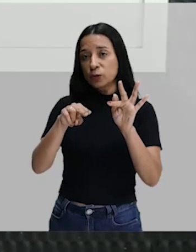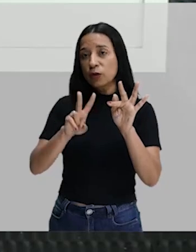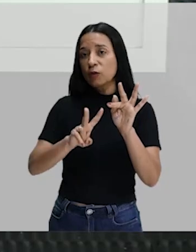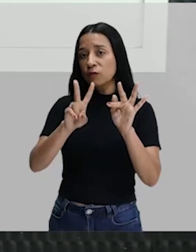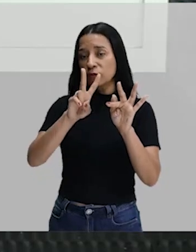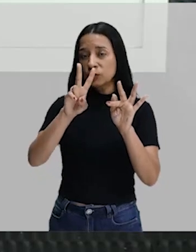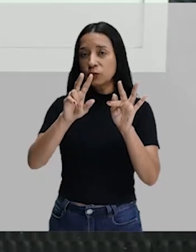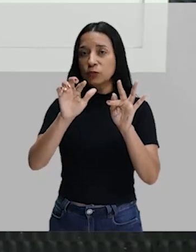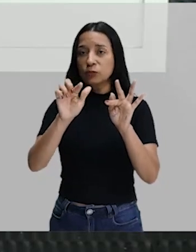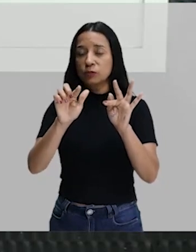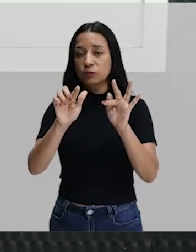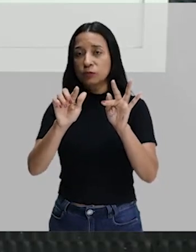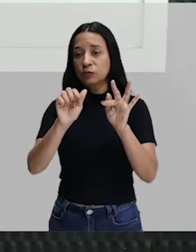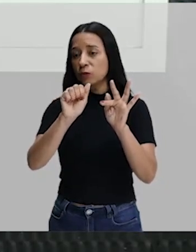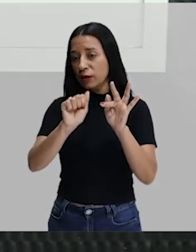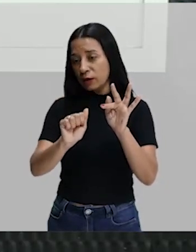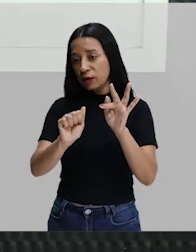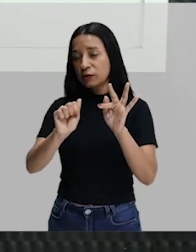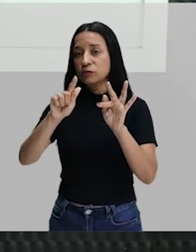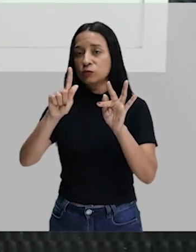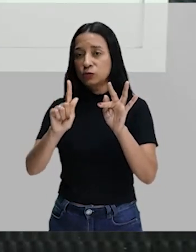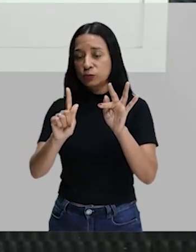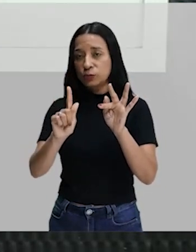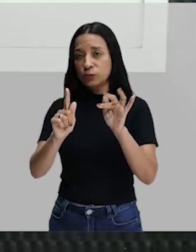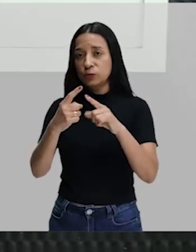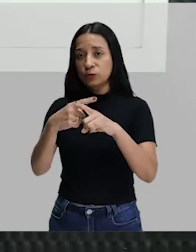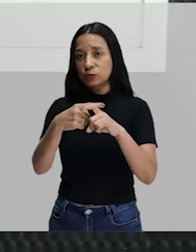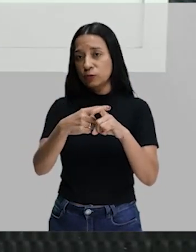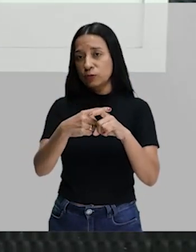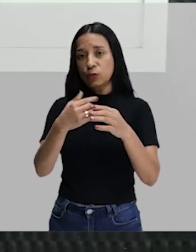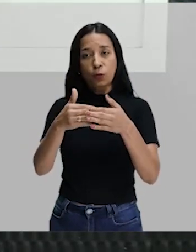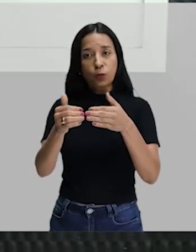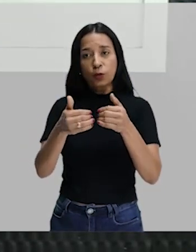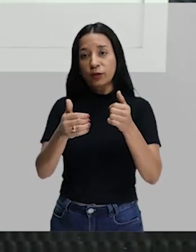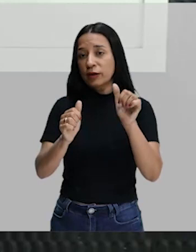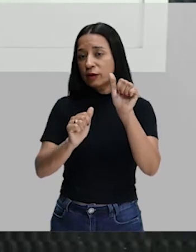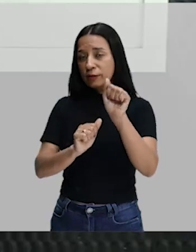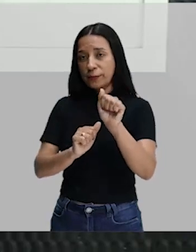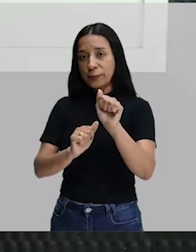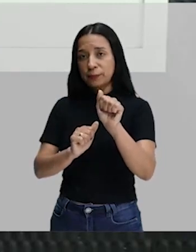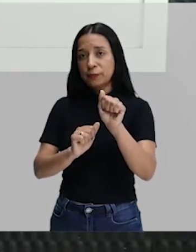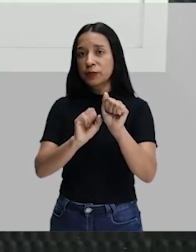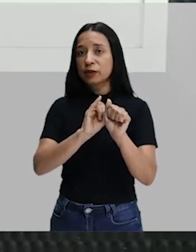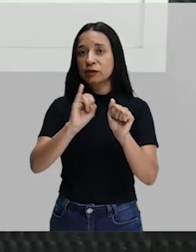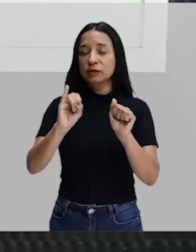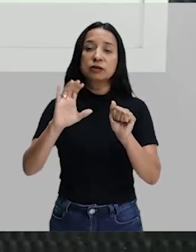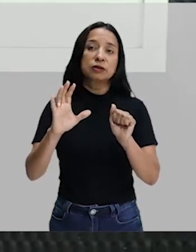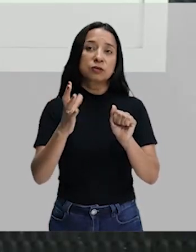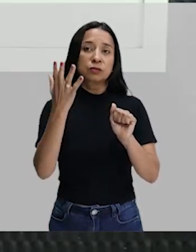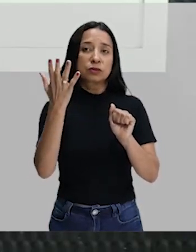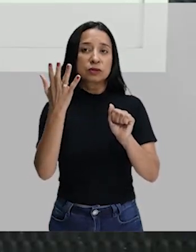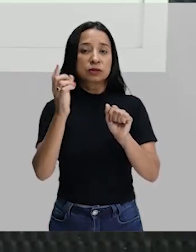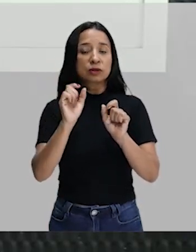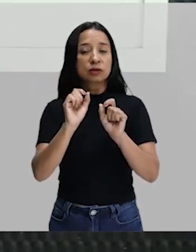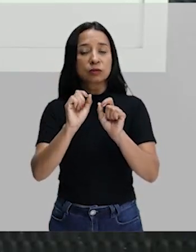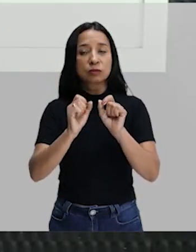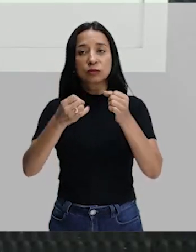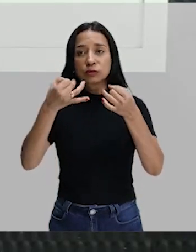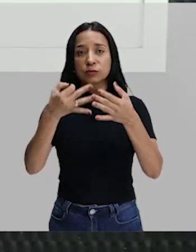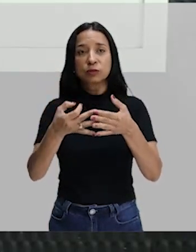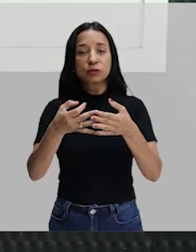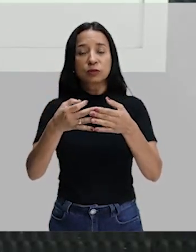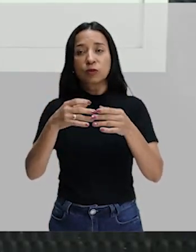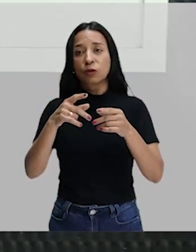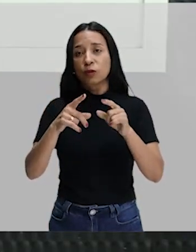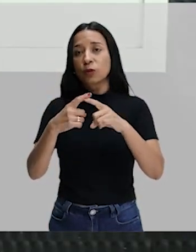valor numérico de A no polinômio g para qualquer A. Se isso acontecer, eu digo que o